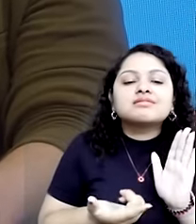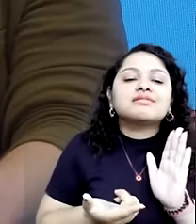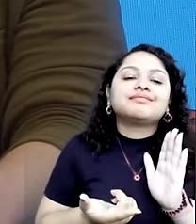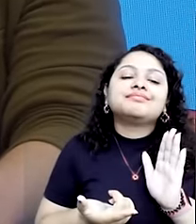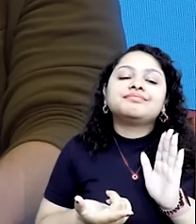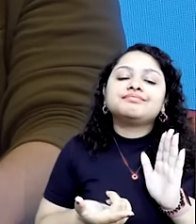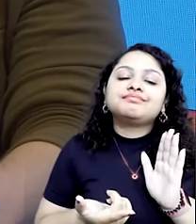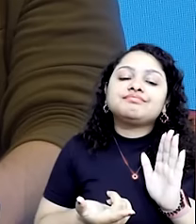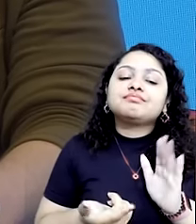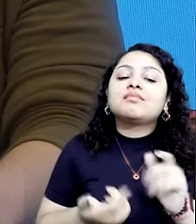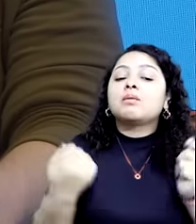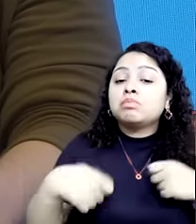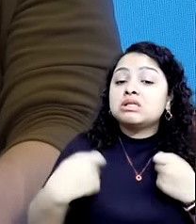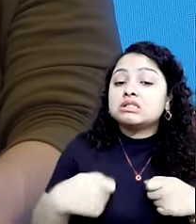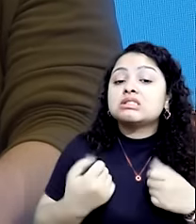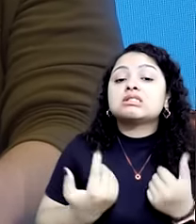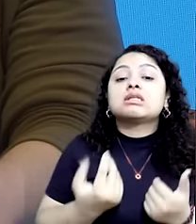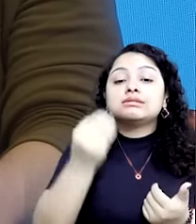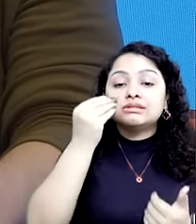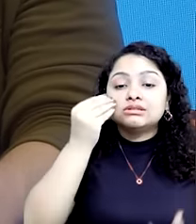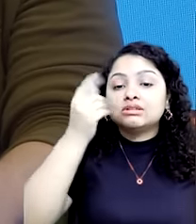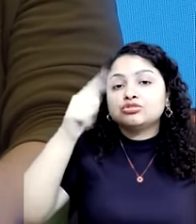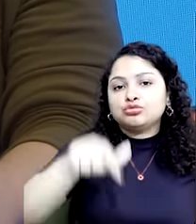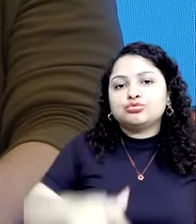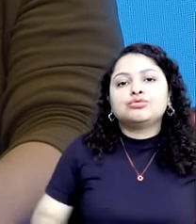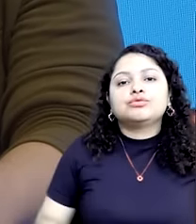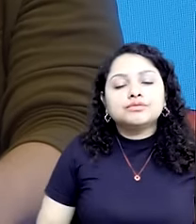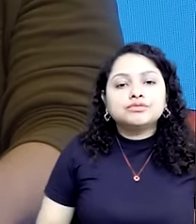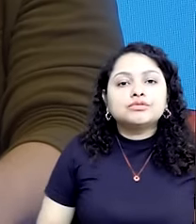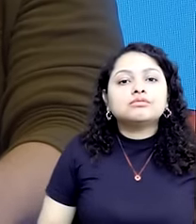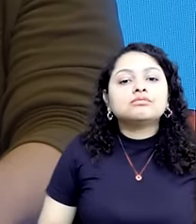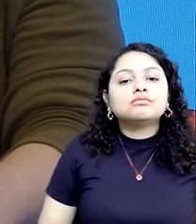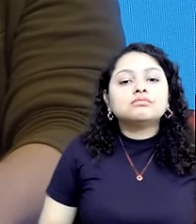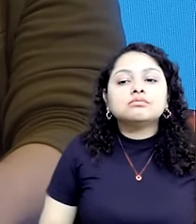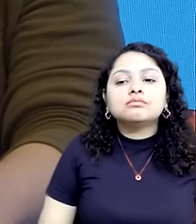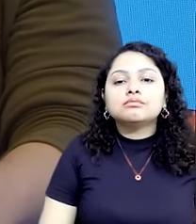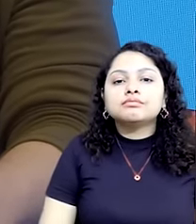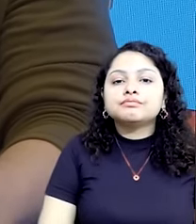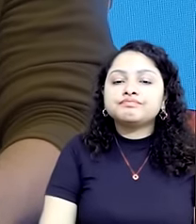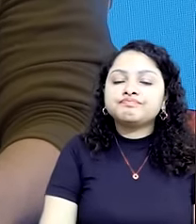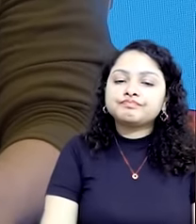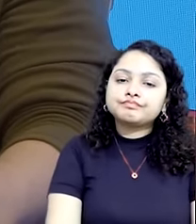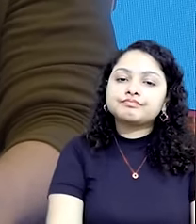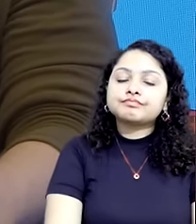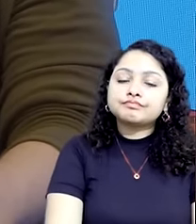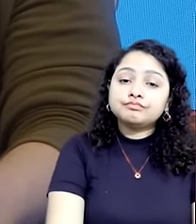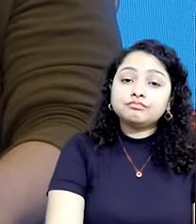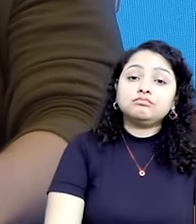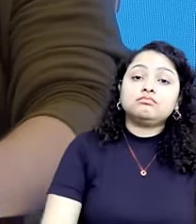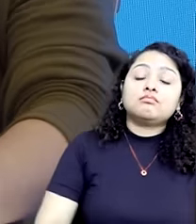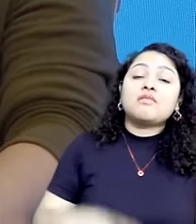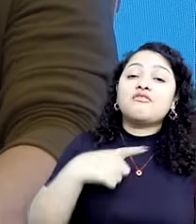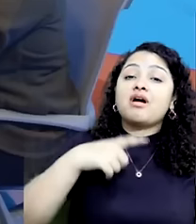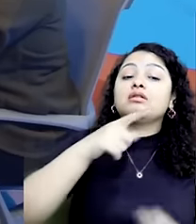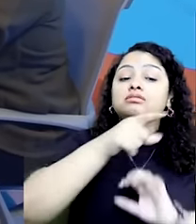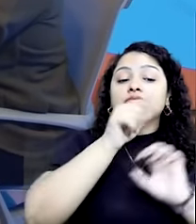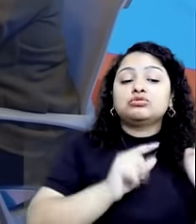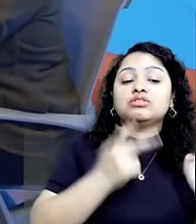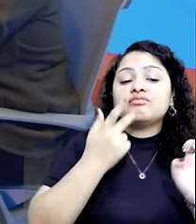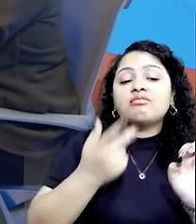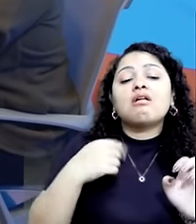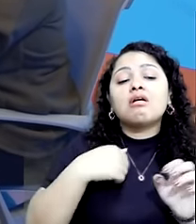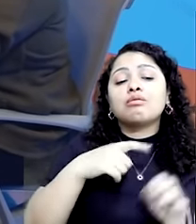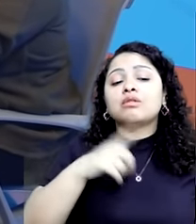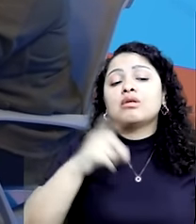assim tem que se dar uma chance sim eh eu a gente fala muito de é um mercado complexo tem muitos empreendedores que às vezes falam eu tenho